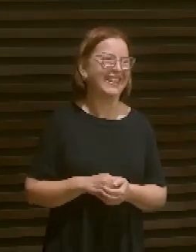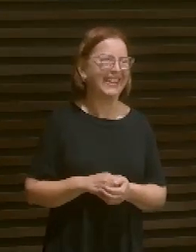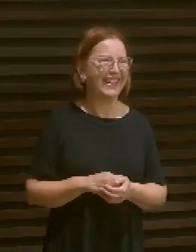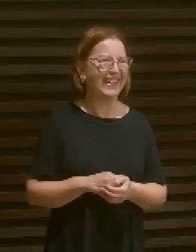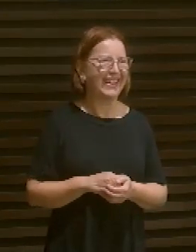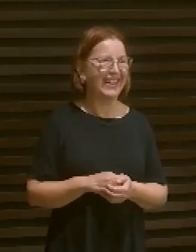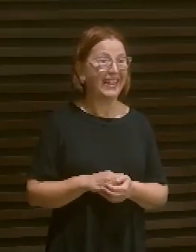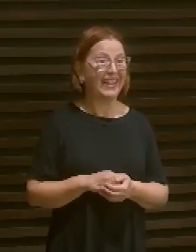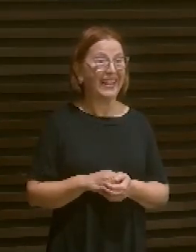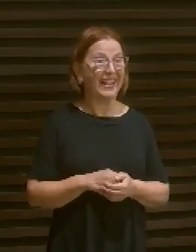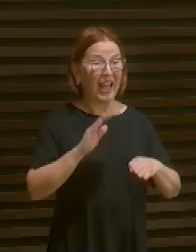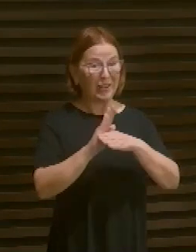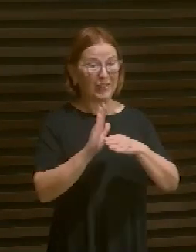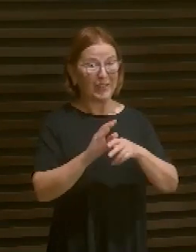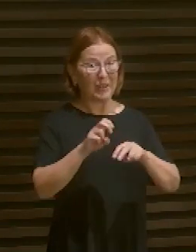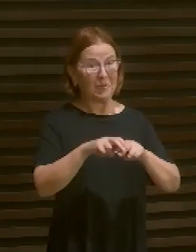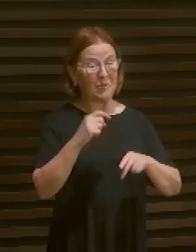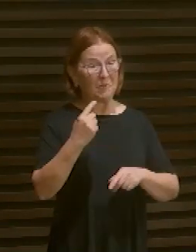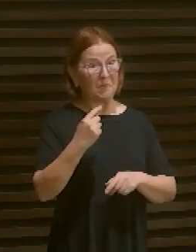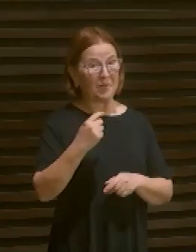sendo amparado por uma menina.